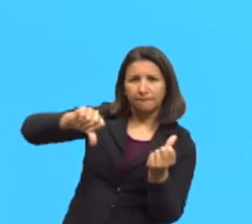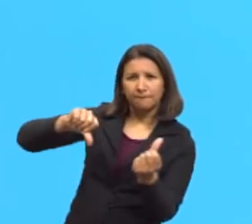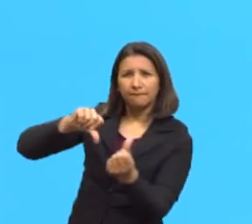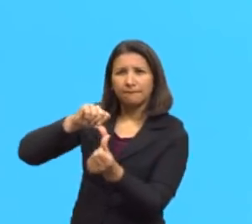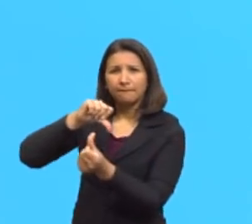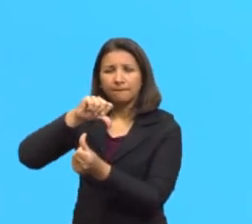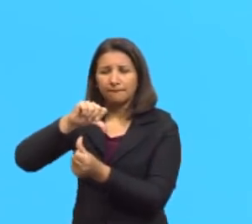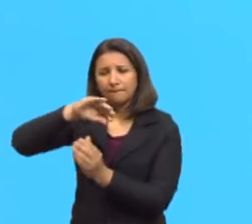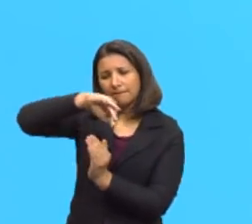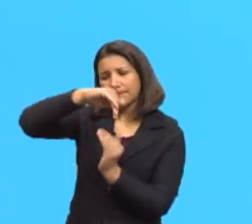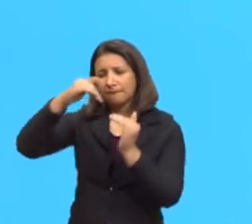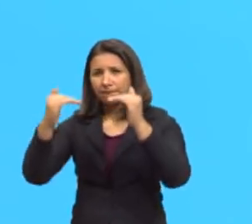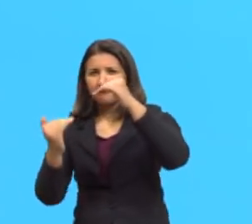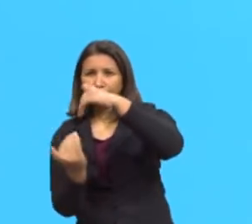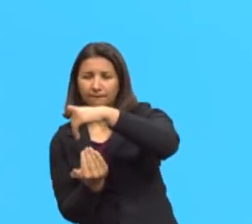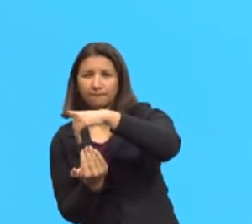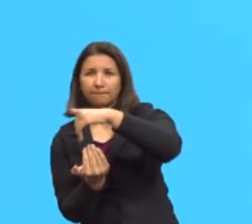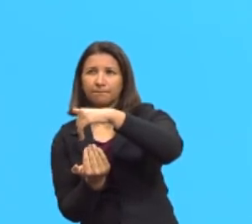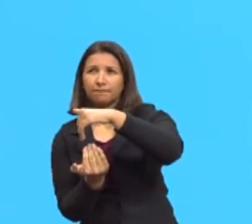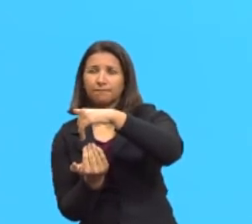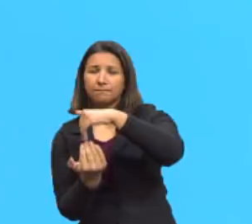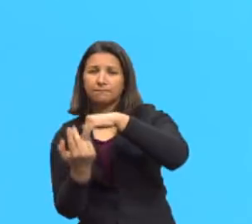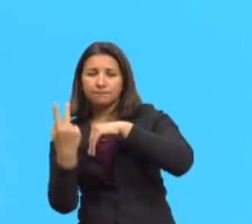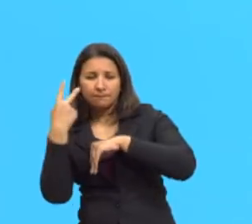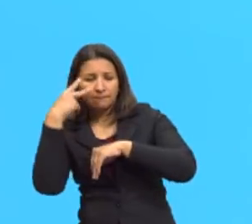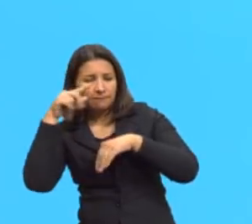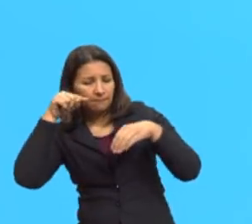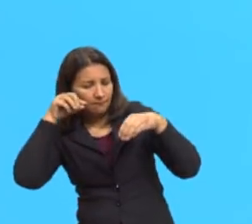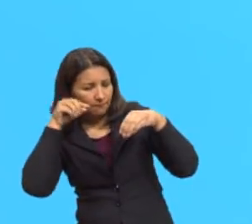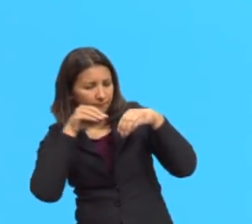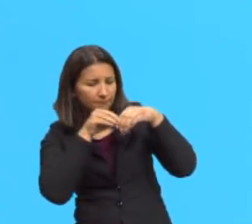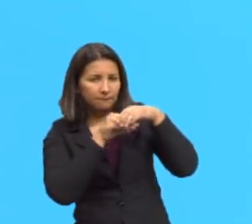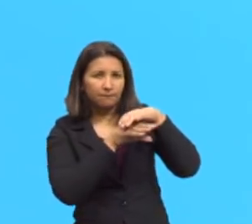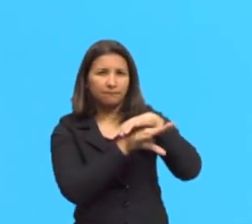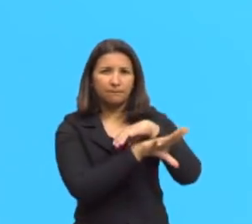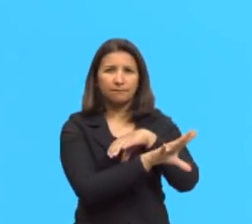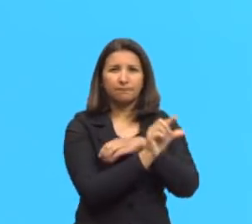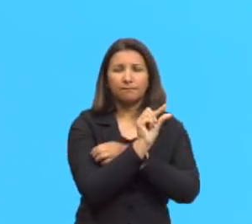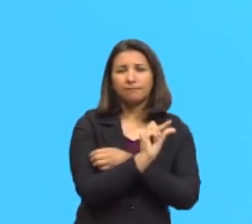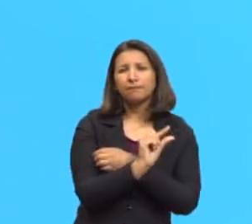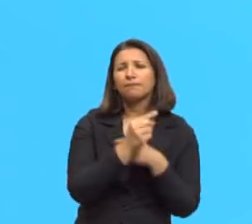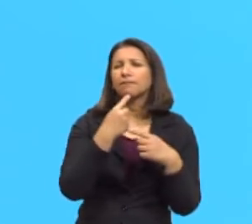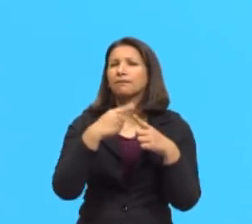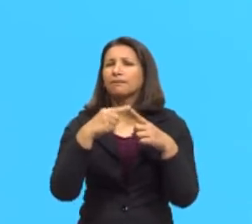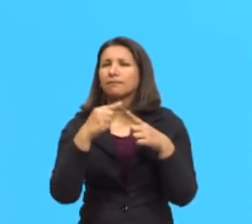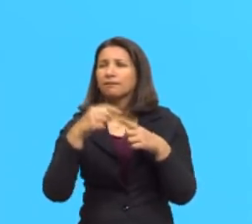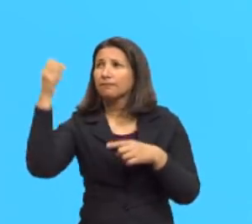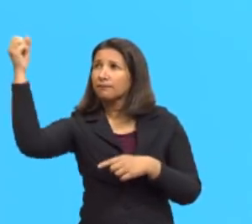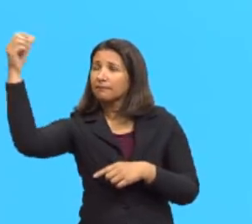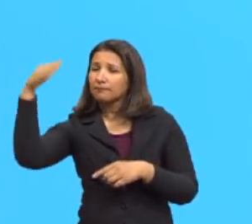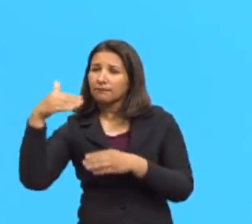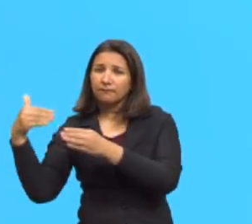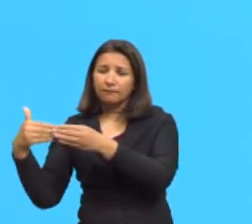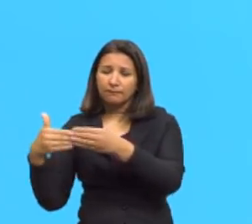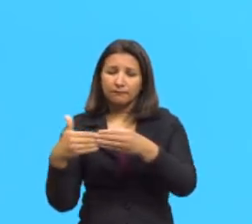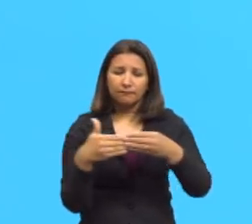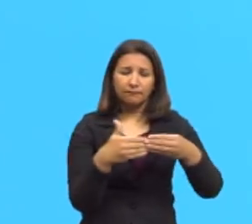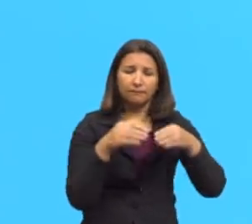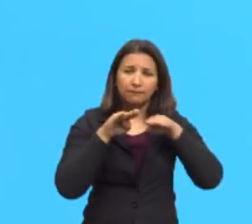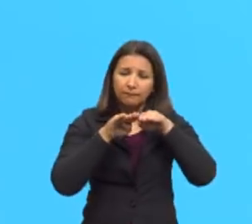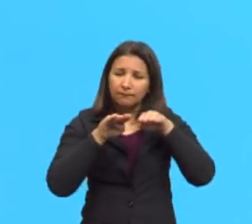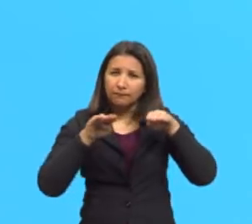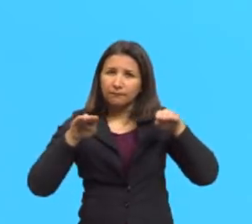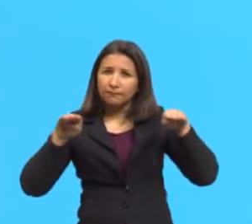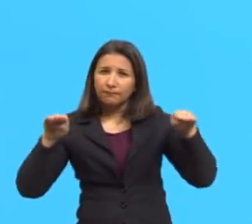um objeto, por um buraquinho, por um orifício pequeno. Por quê? Porque a luz se propaga em linha reta. Cima